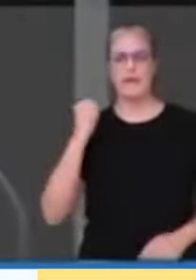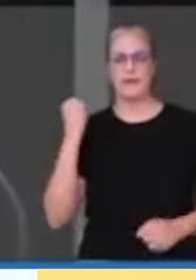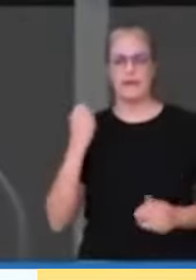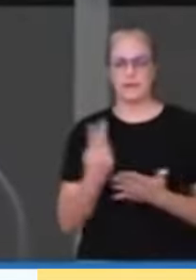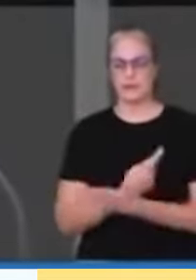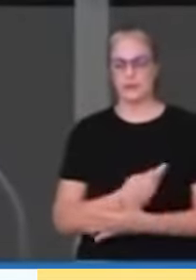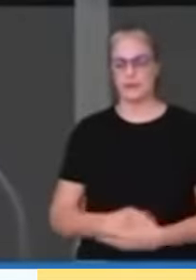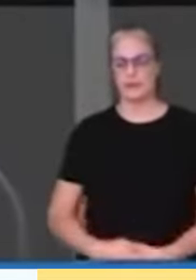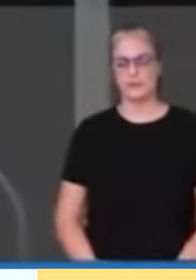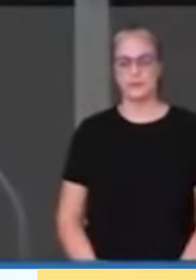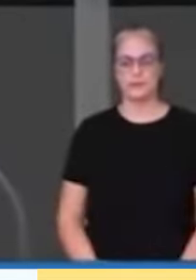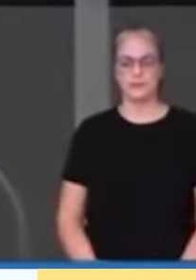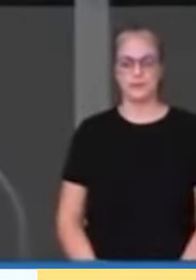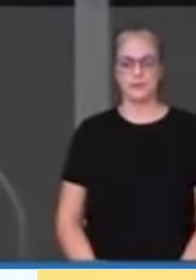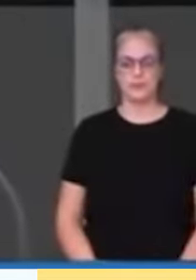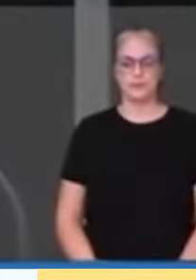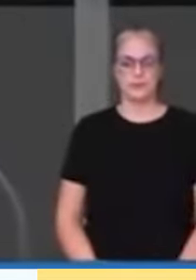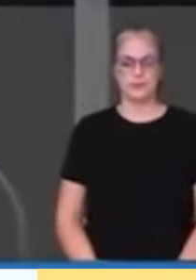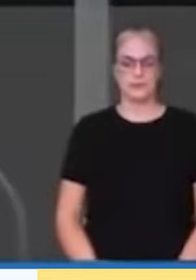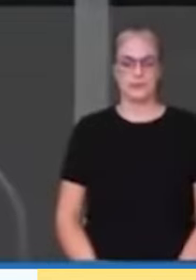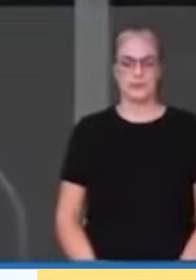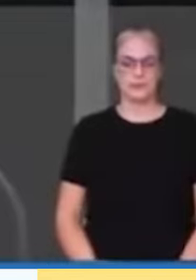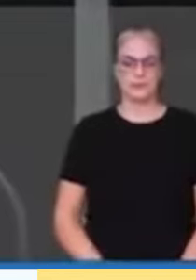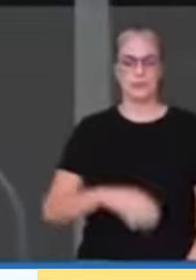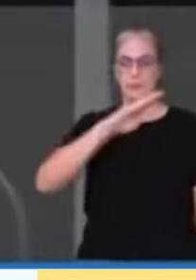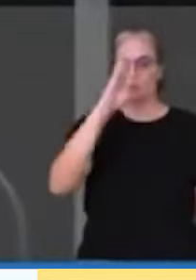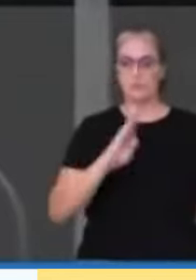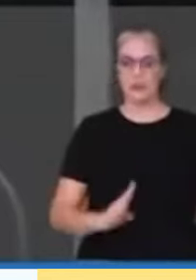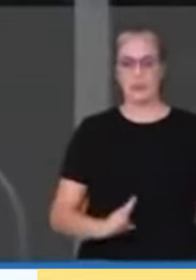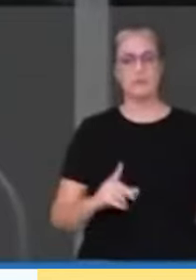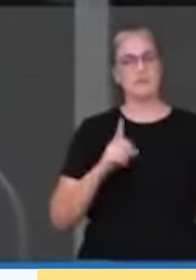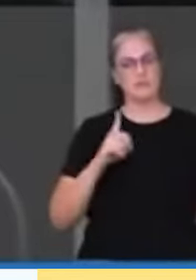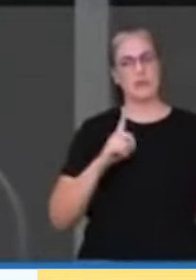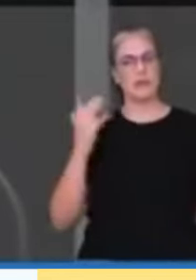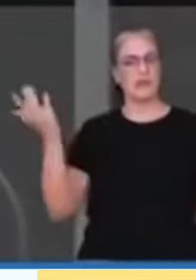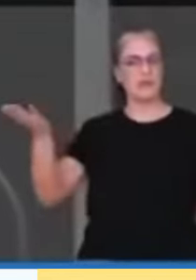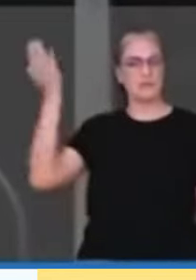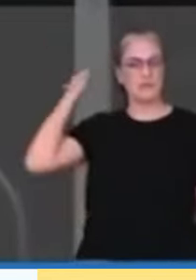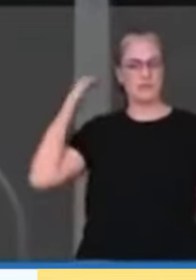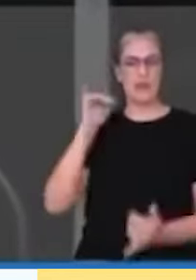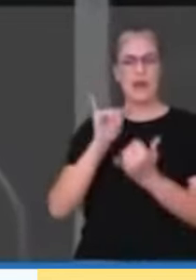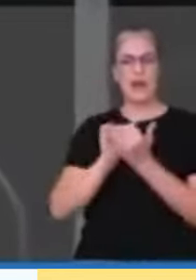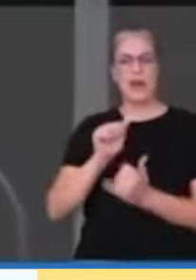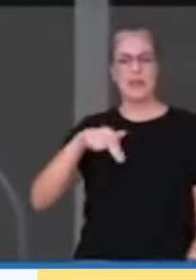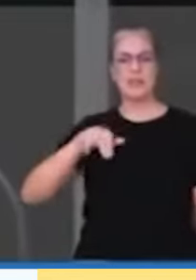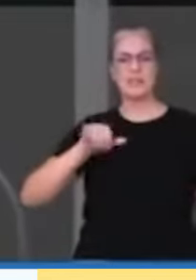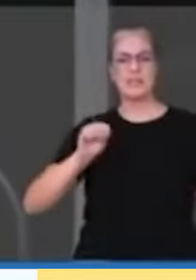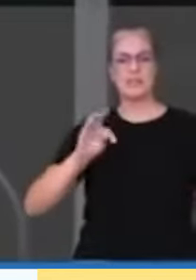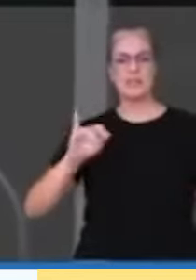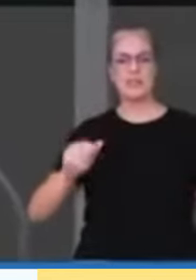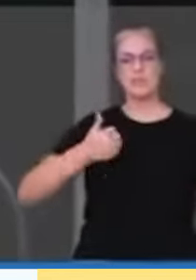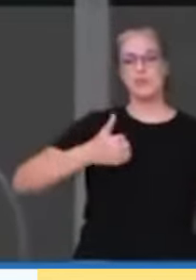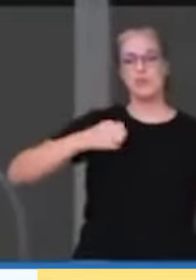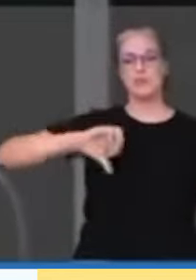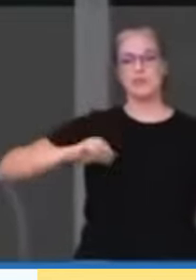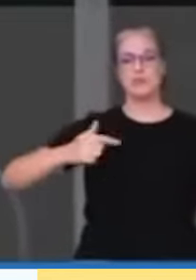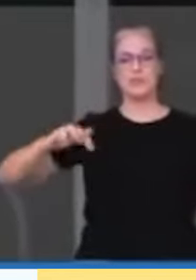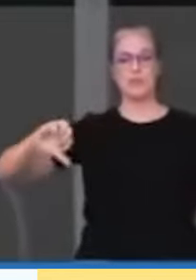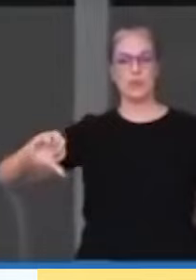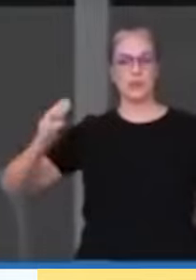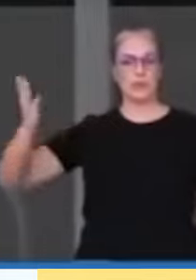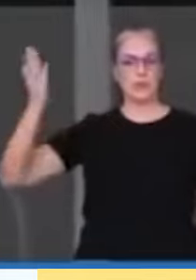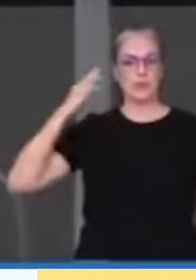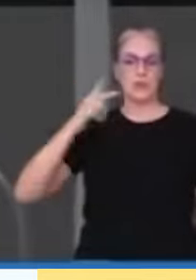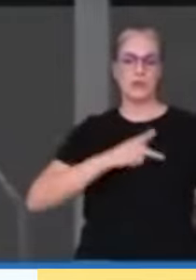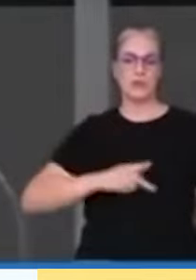grande anistia, a última grande anistia brasileira, de fato foi em 1979, quando o ainda presidente da ditadura,